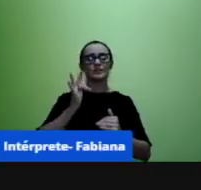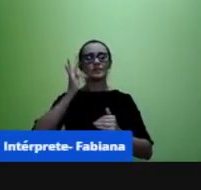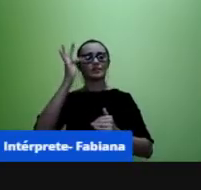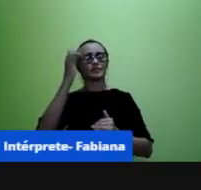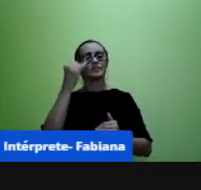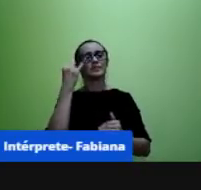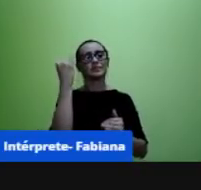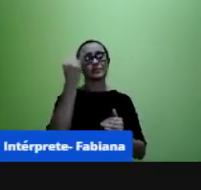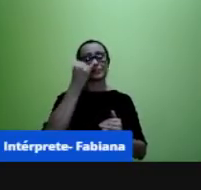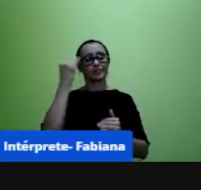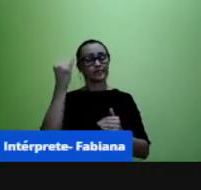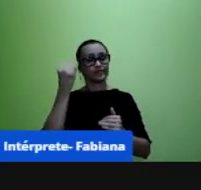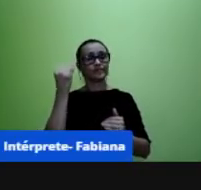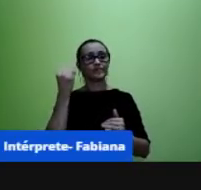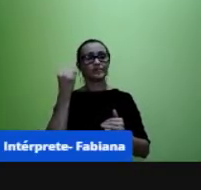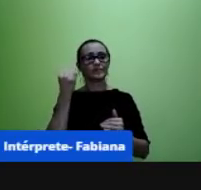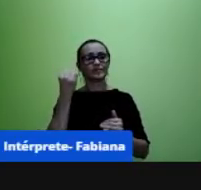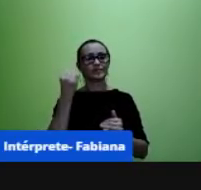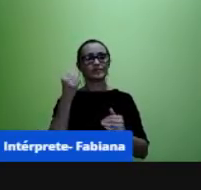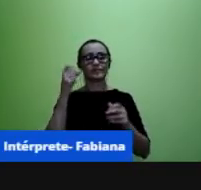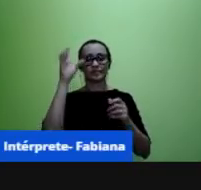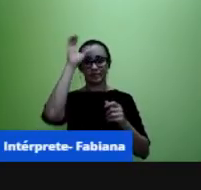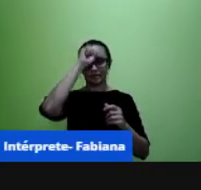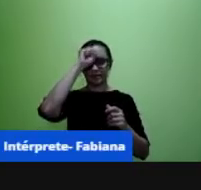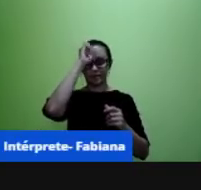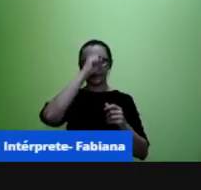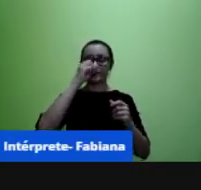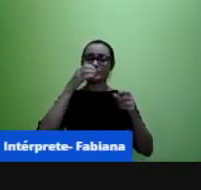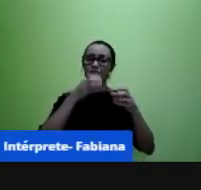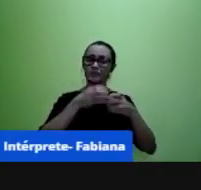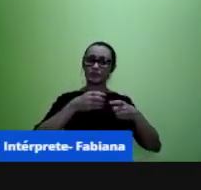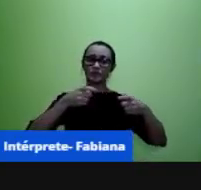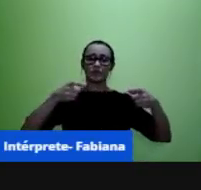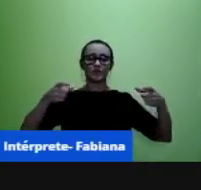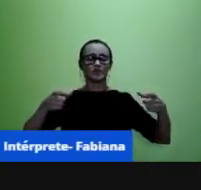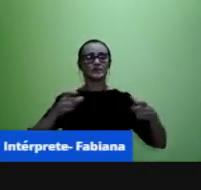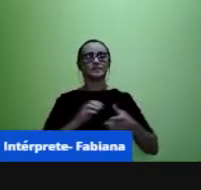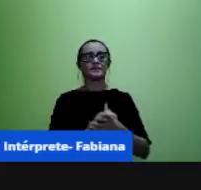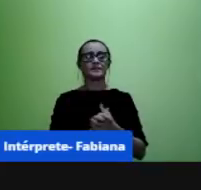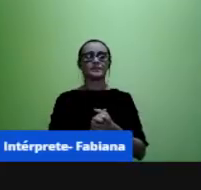esses conhecimentos. Ok? O próximo slide, por favor.